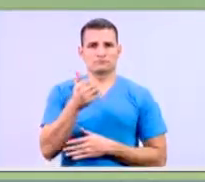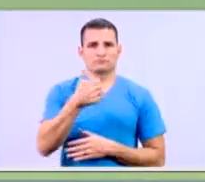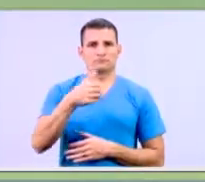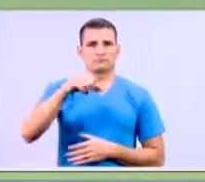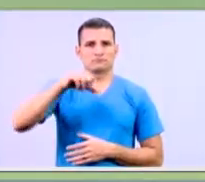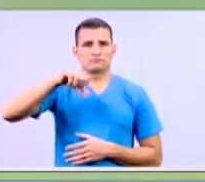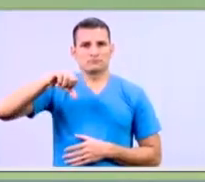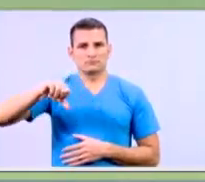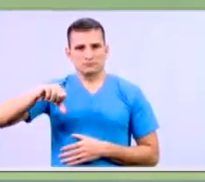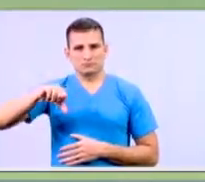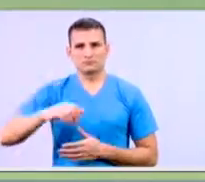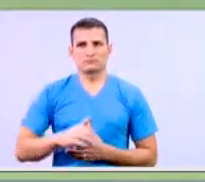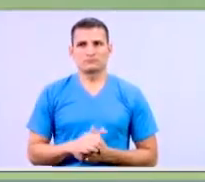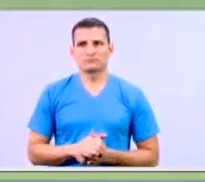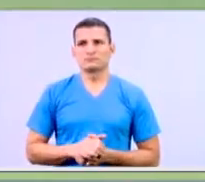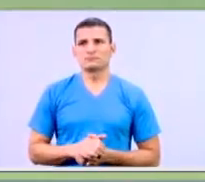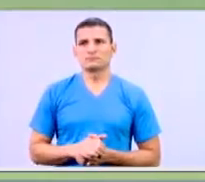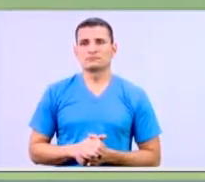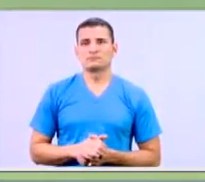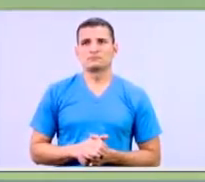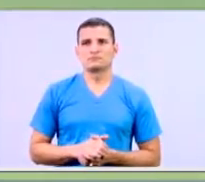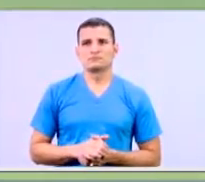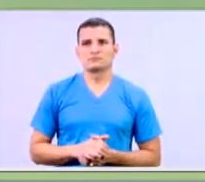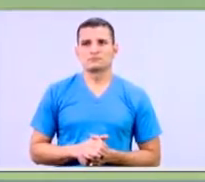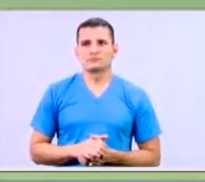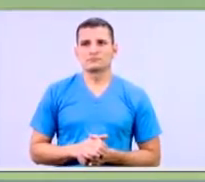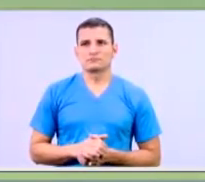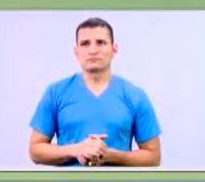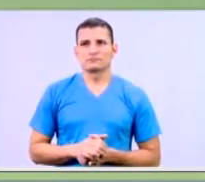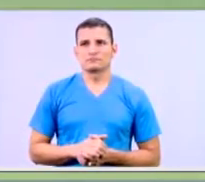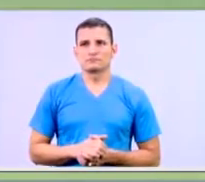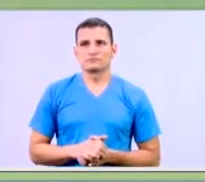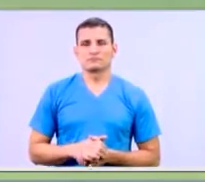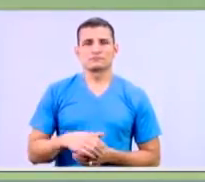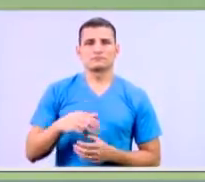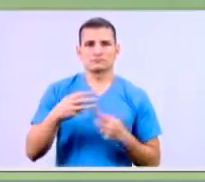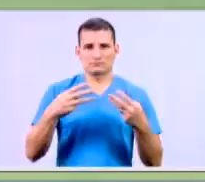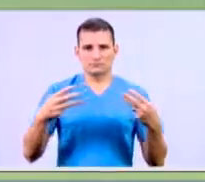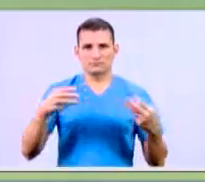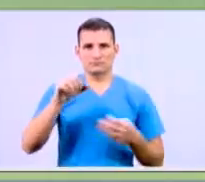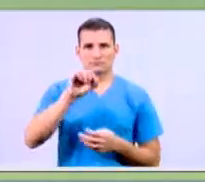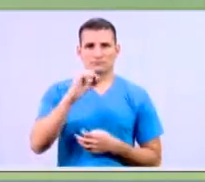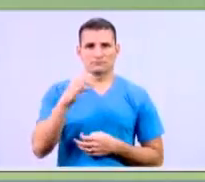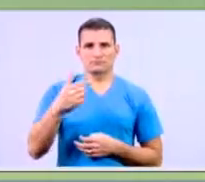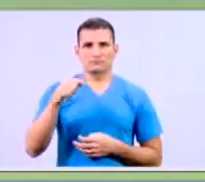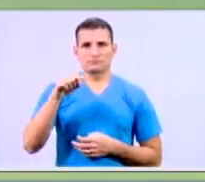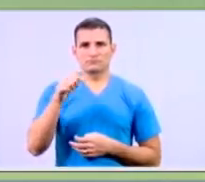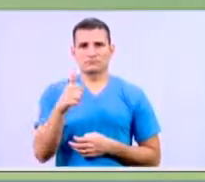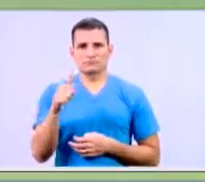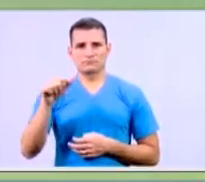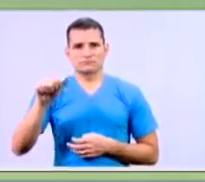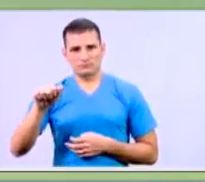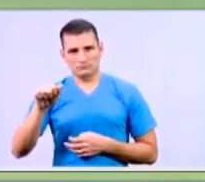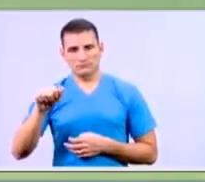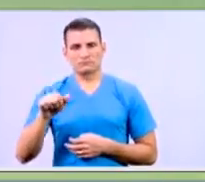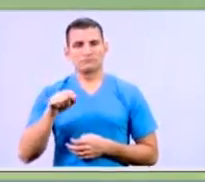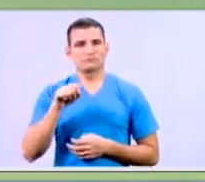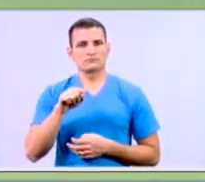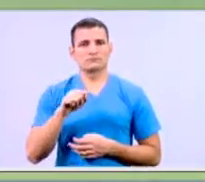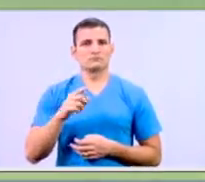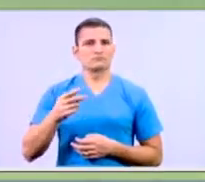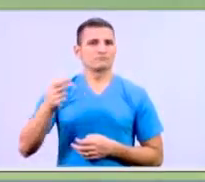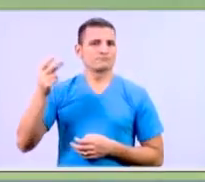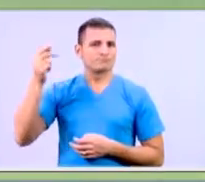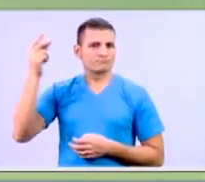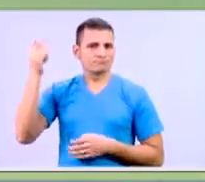1999. Bom, essa funcionalidade, né, as redes 802.11a, elas são mais